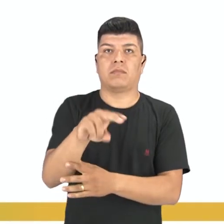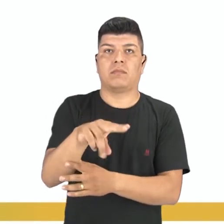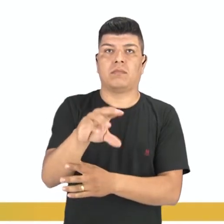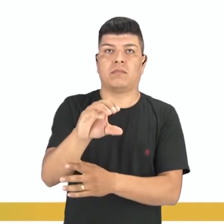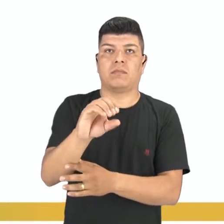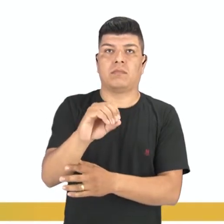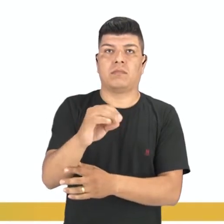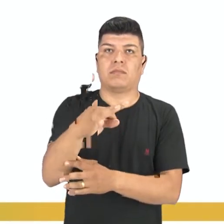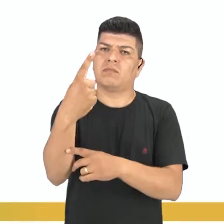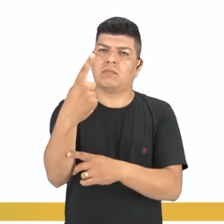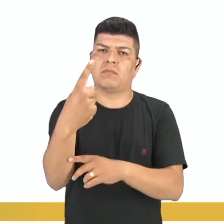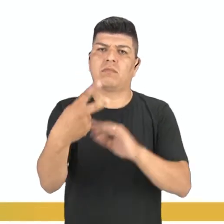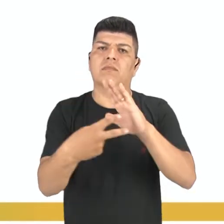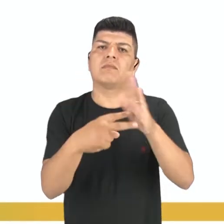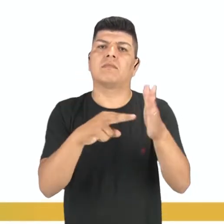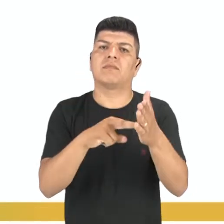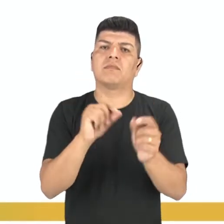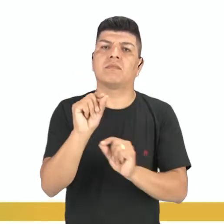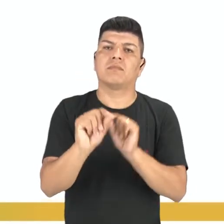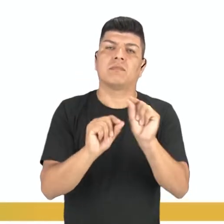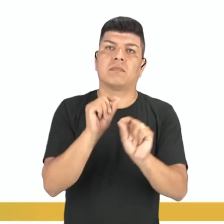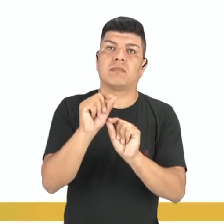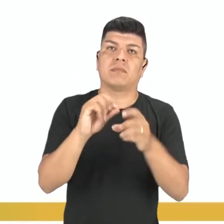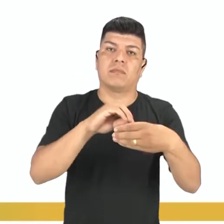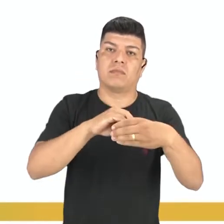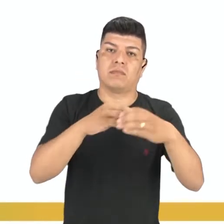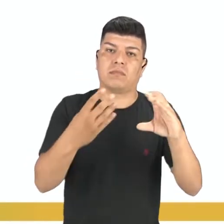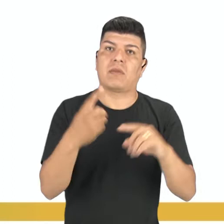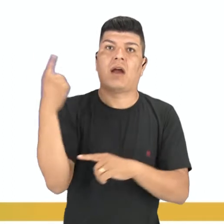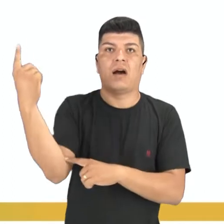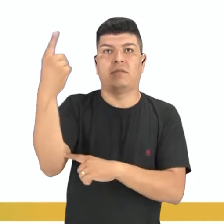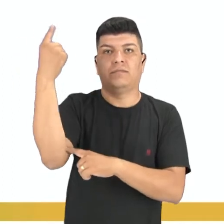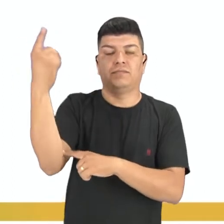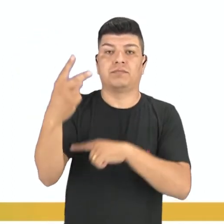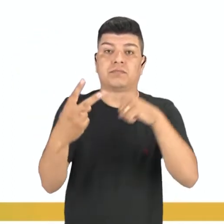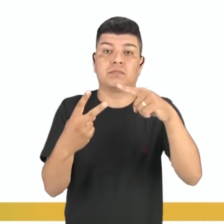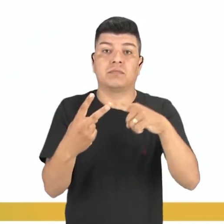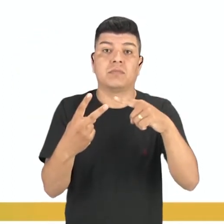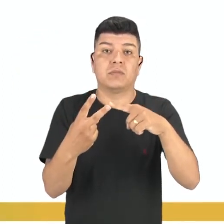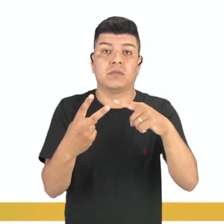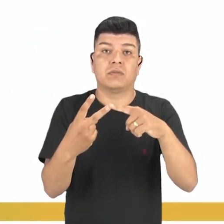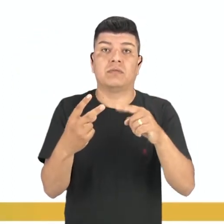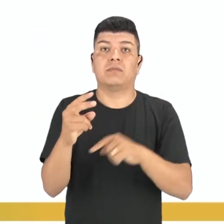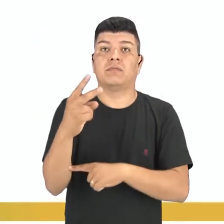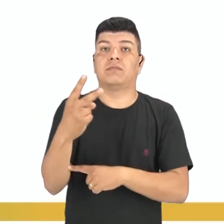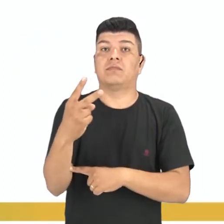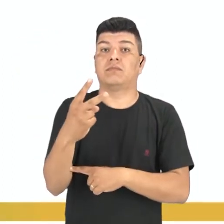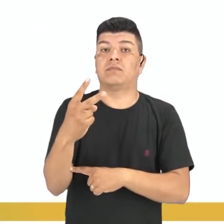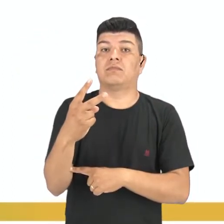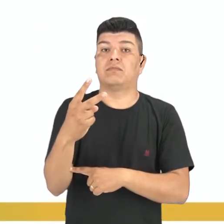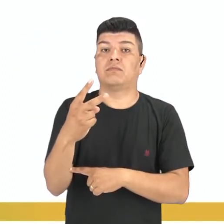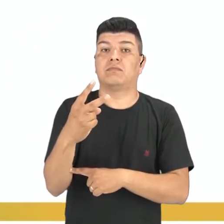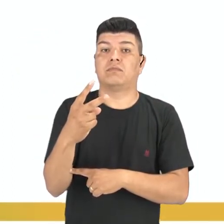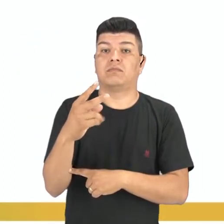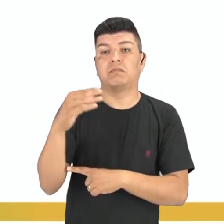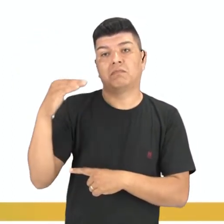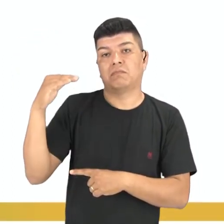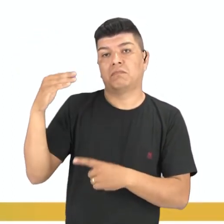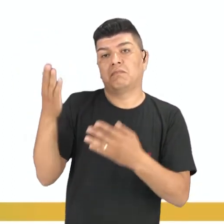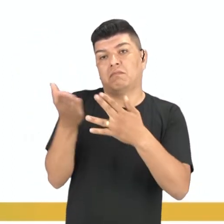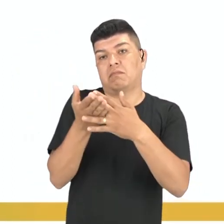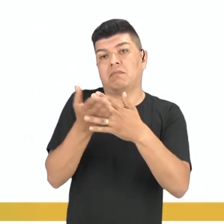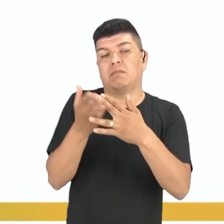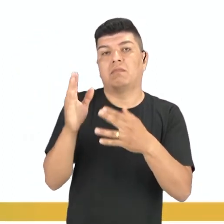um dois e três que que é esse fenótipo urgente é uma característica por exemplo bem alto o